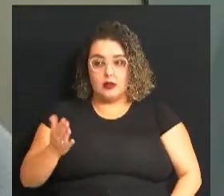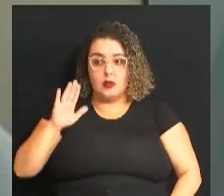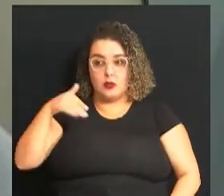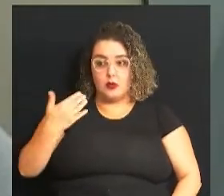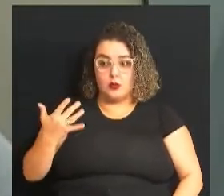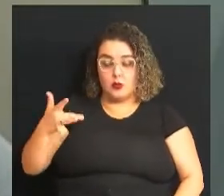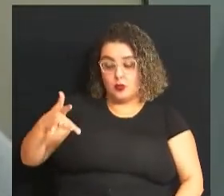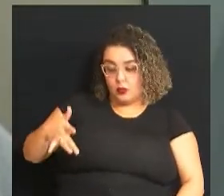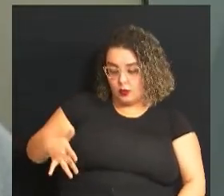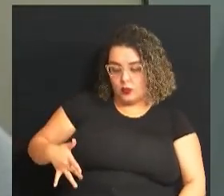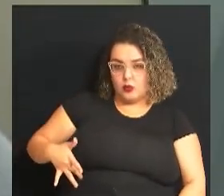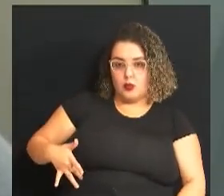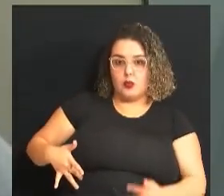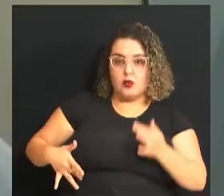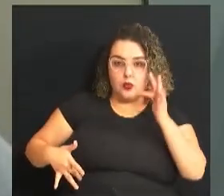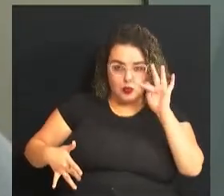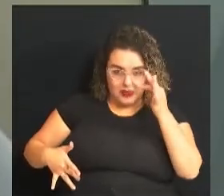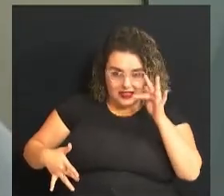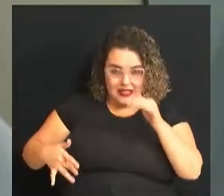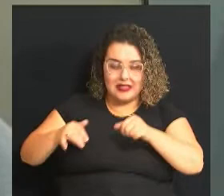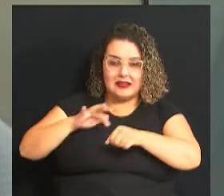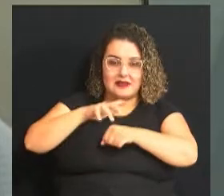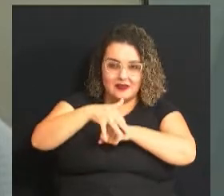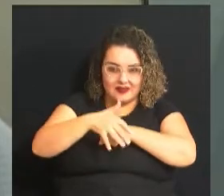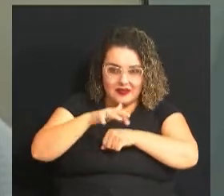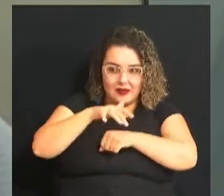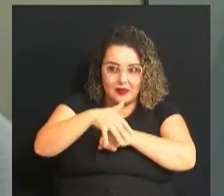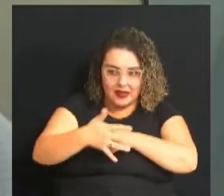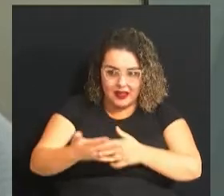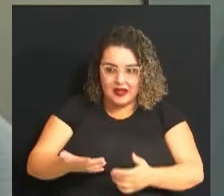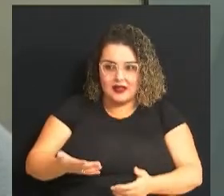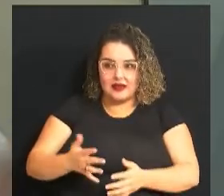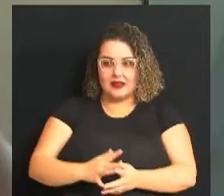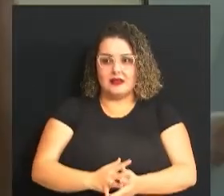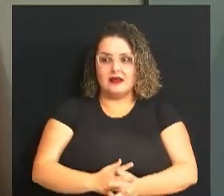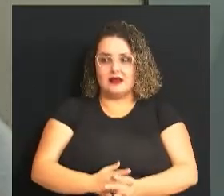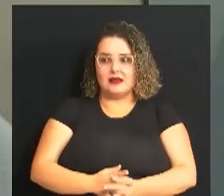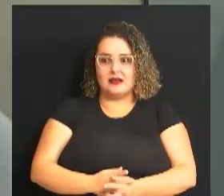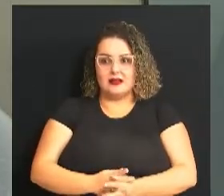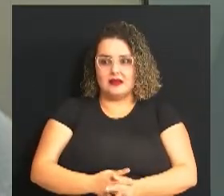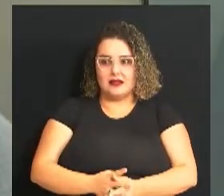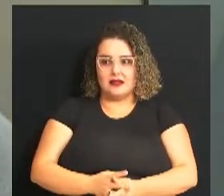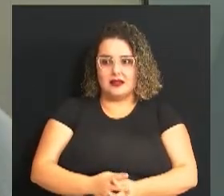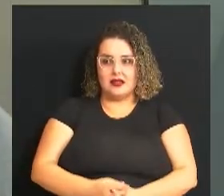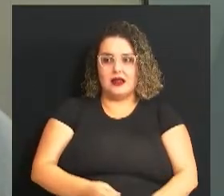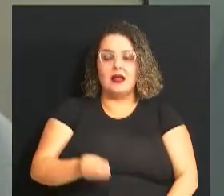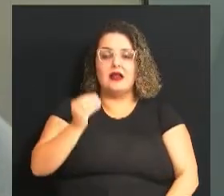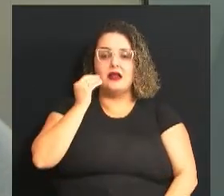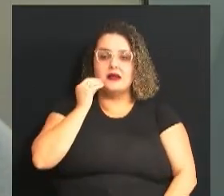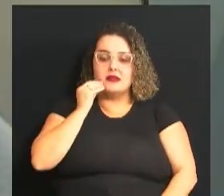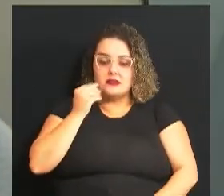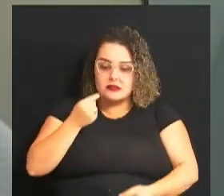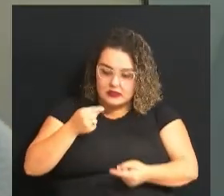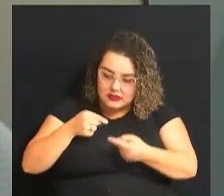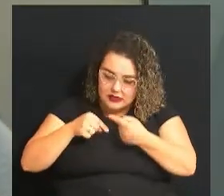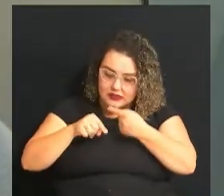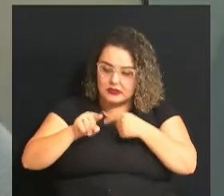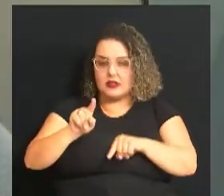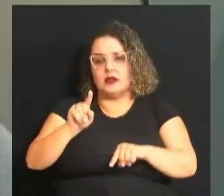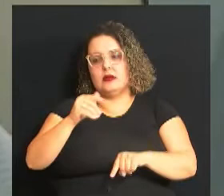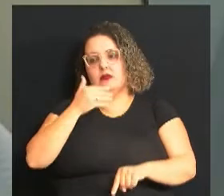é machucado, ele é inflamado, ele, ele tenta se recuperar e mesmo com